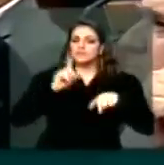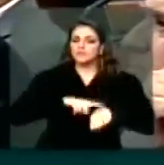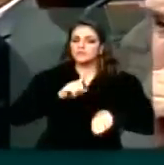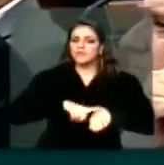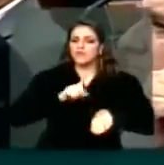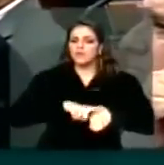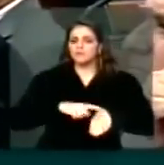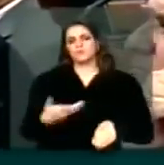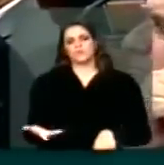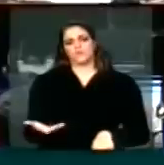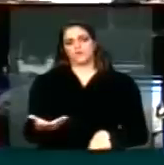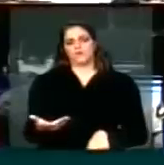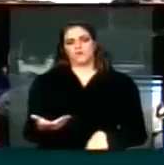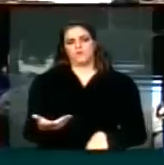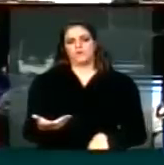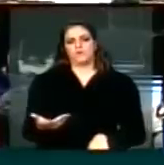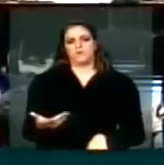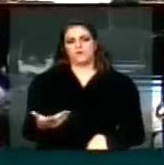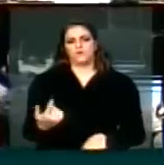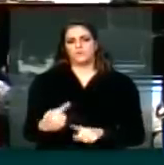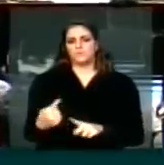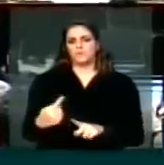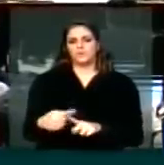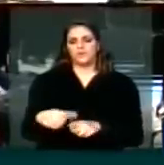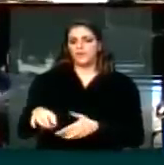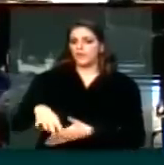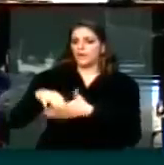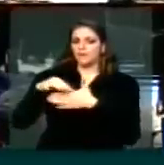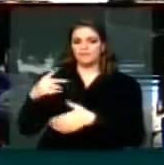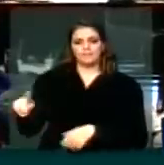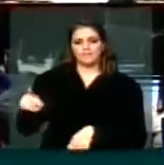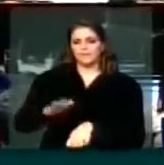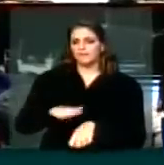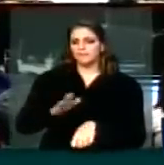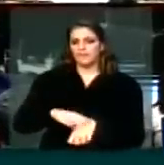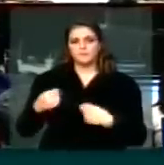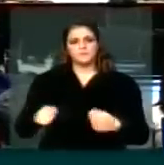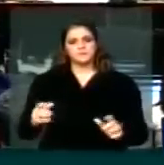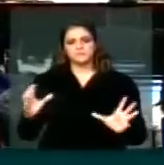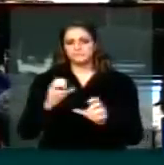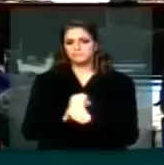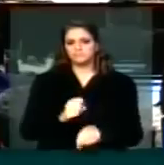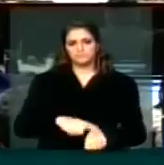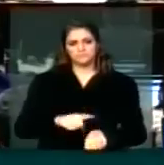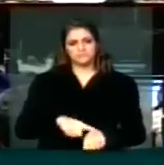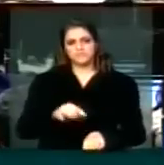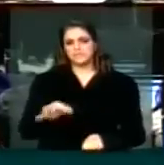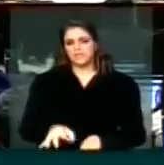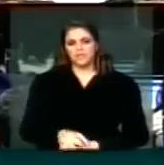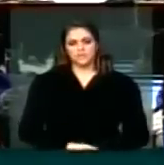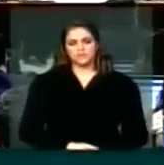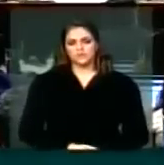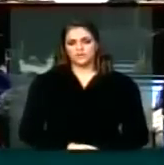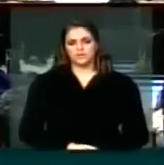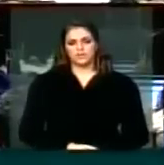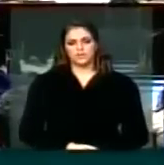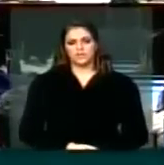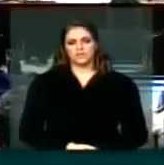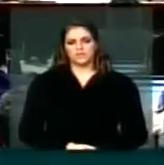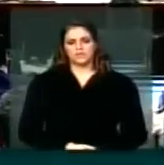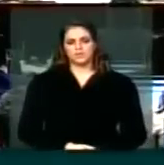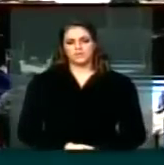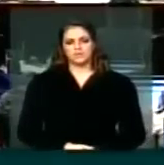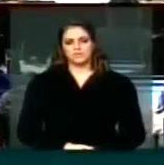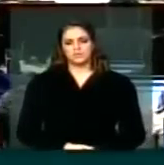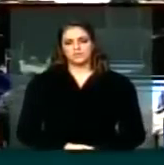na mesa, o líder ele está usando o tempo dele de líder. O tempo de liderança do